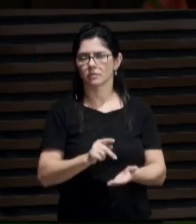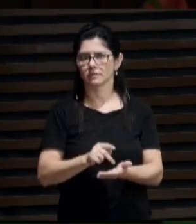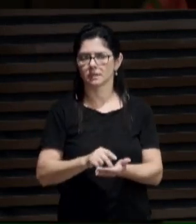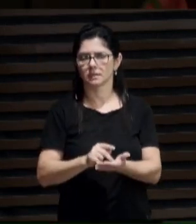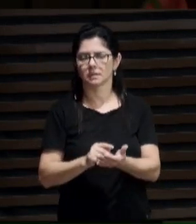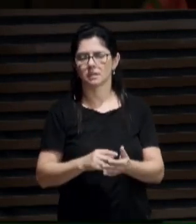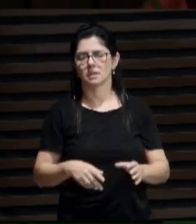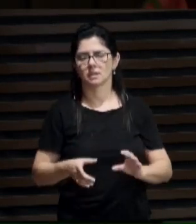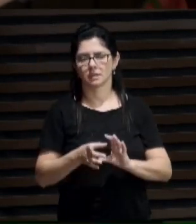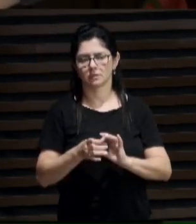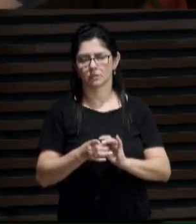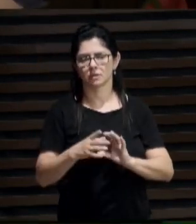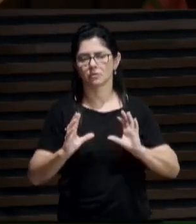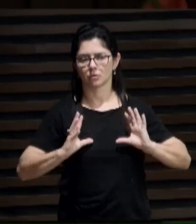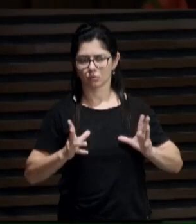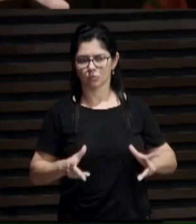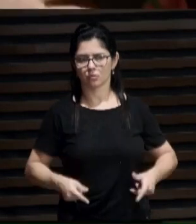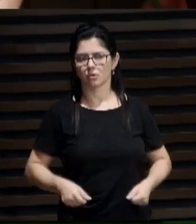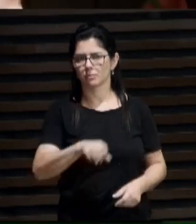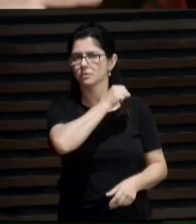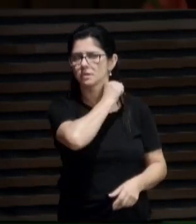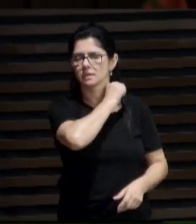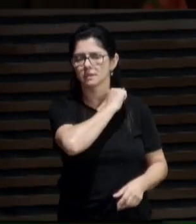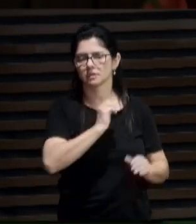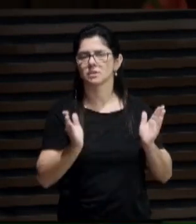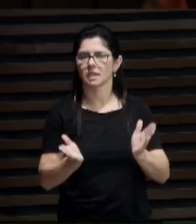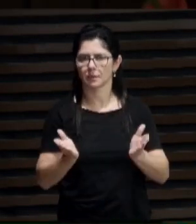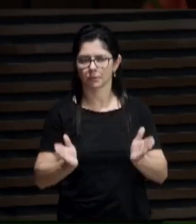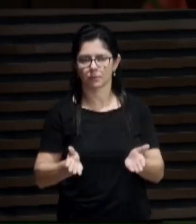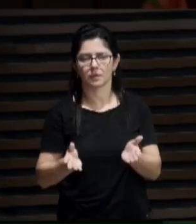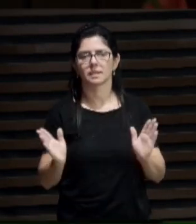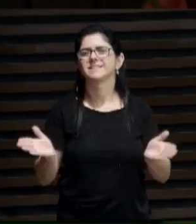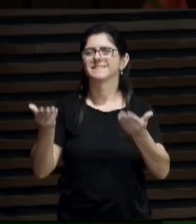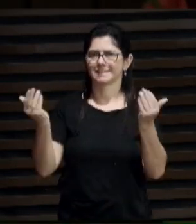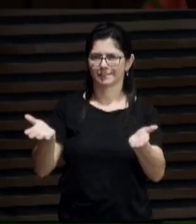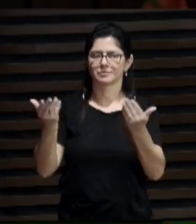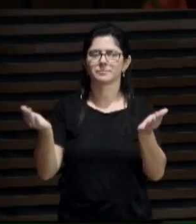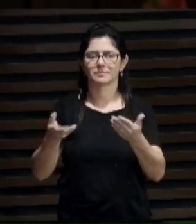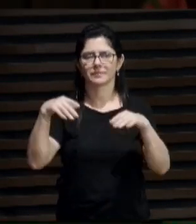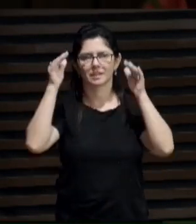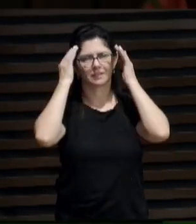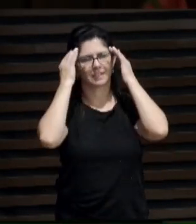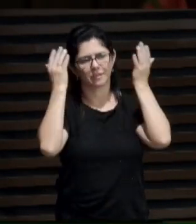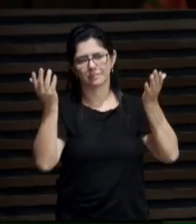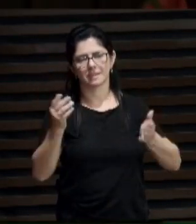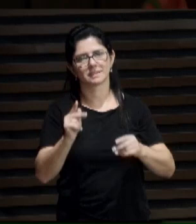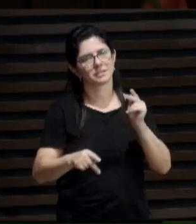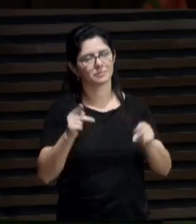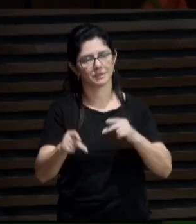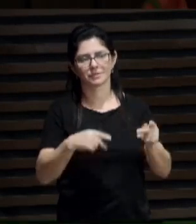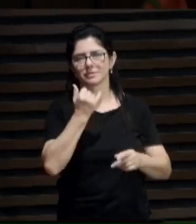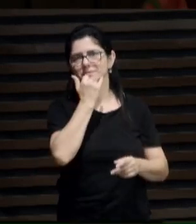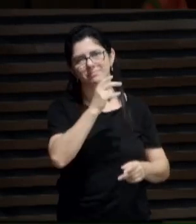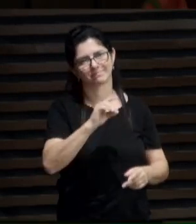que foi sacrificado e agora está exaltado como cabeça de um povo redimido.